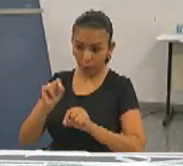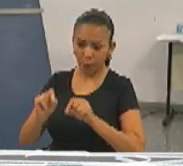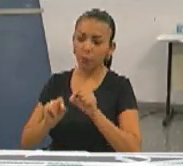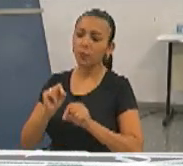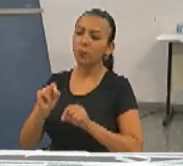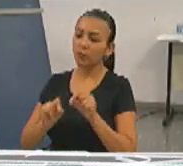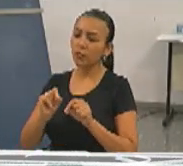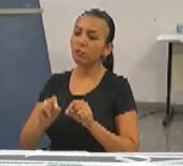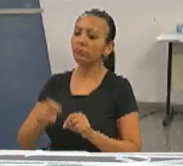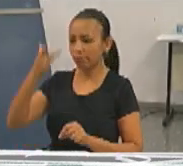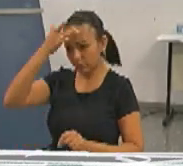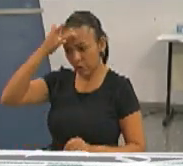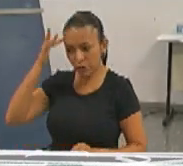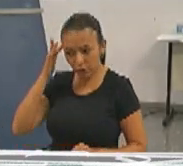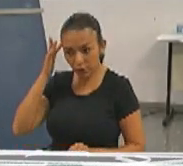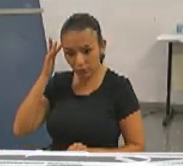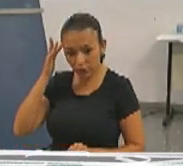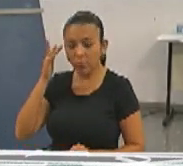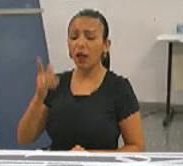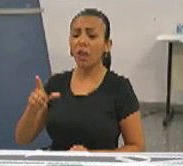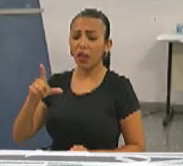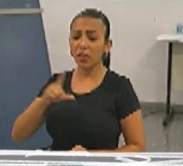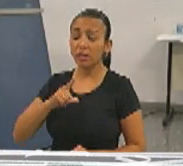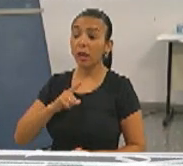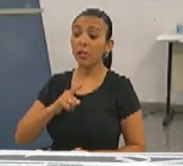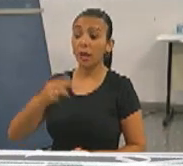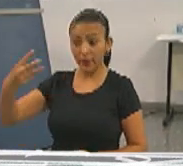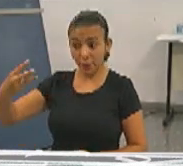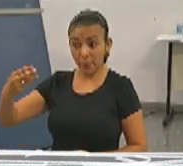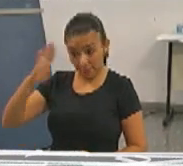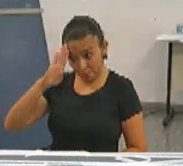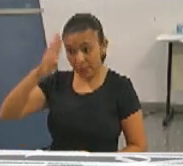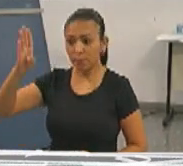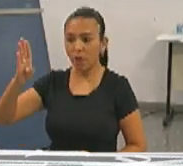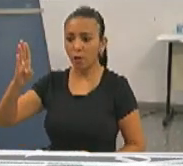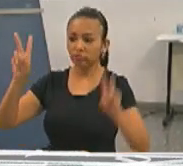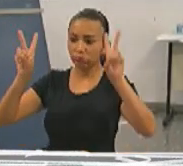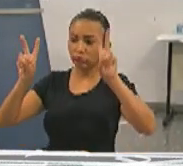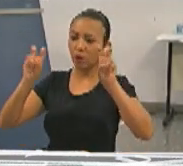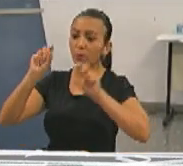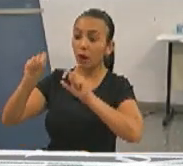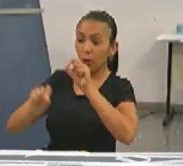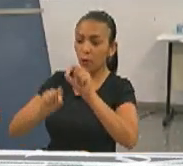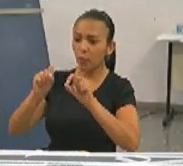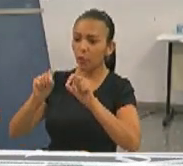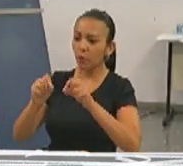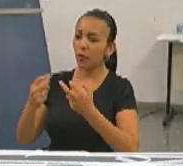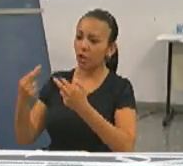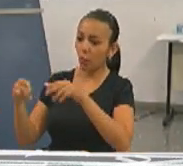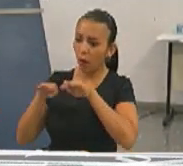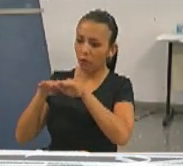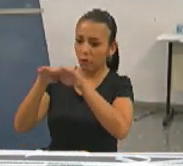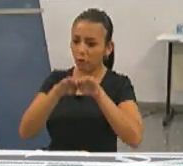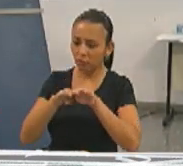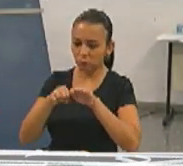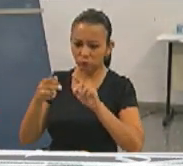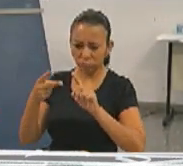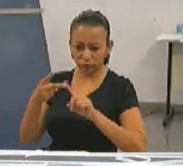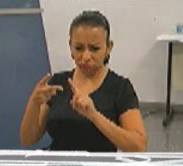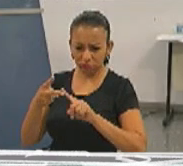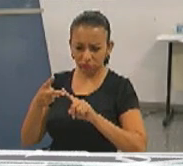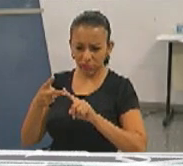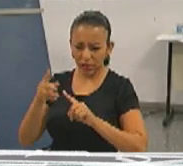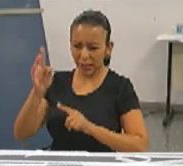os candidatos. E dentre as três principais pautas estão paridade, a lista tríplice